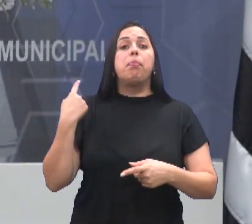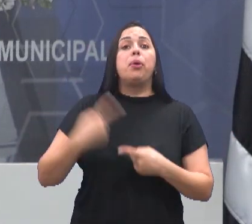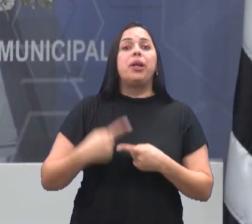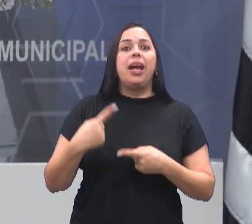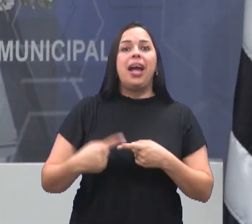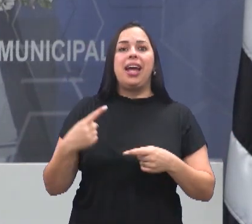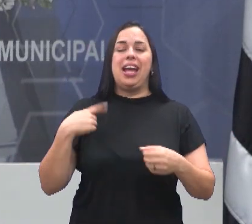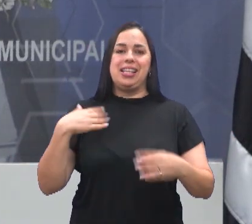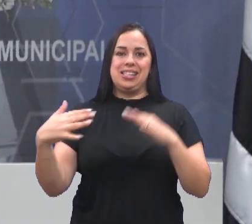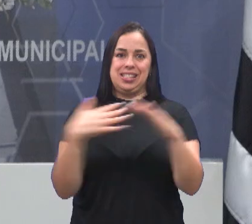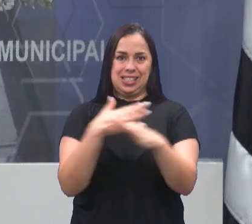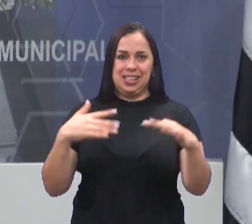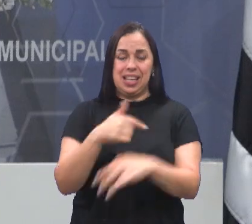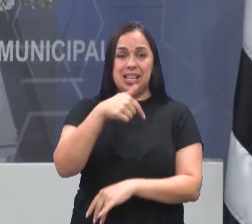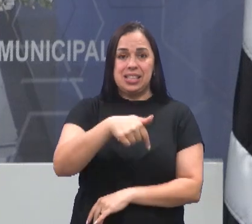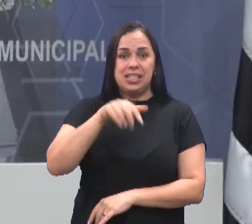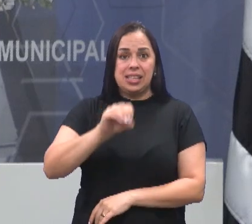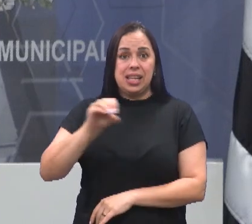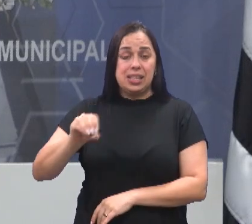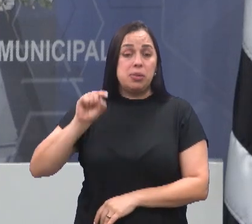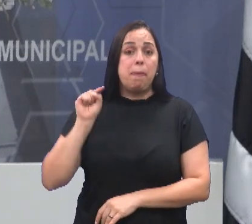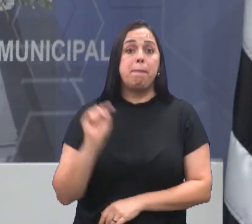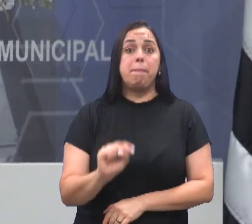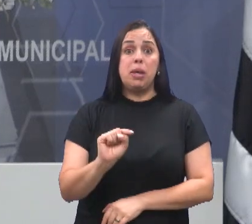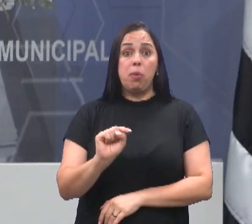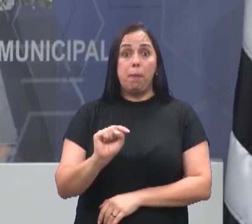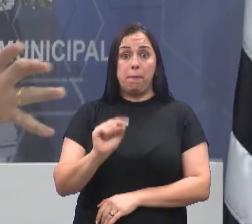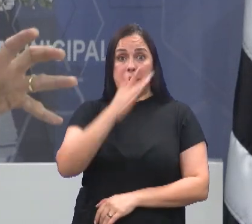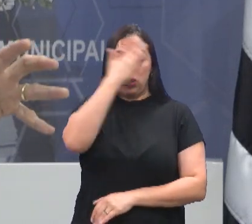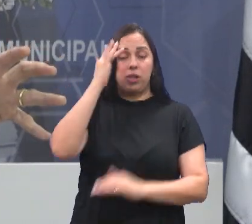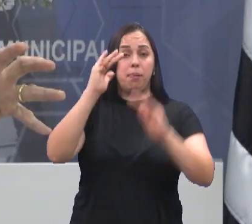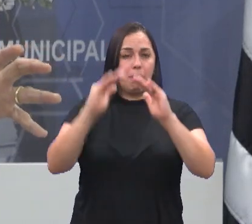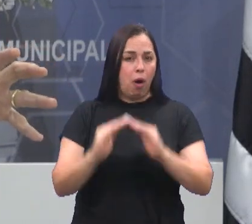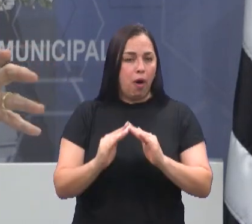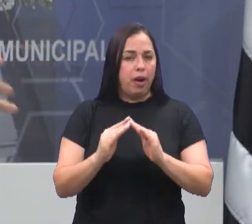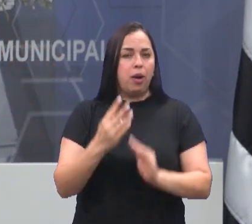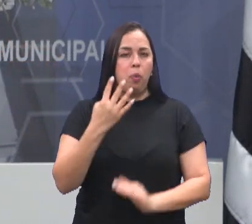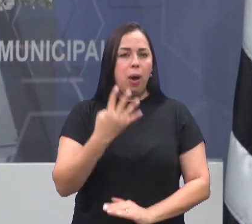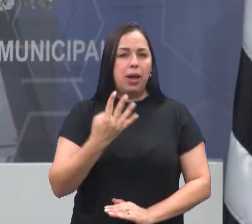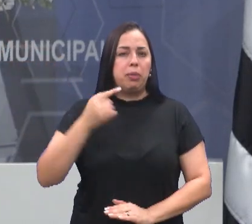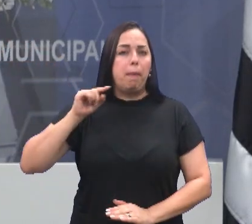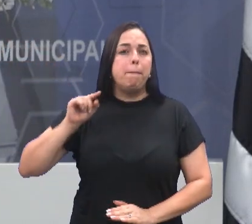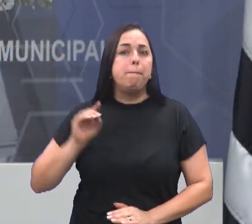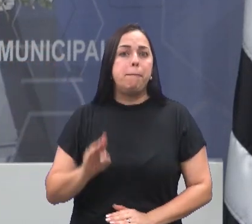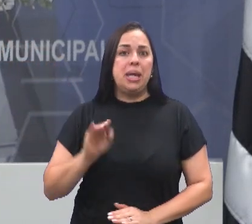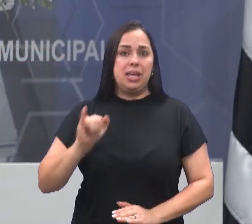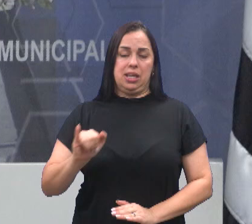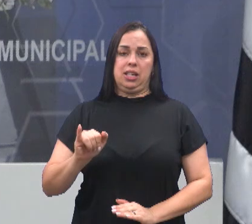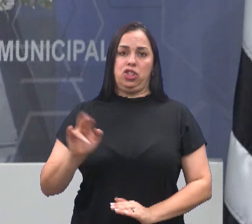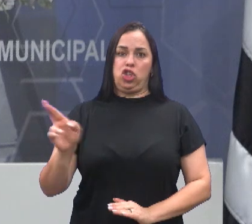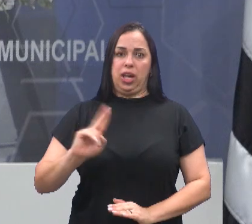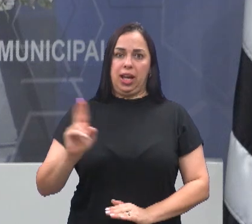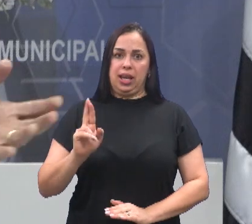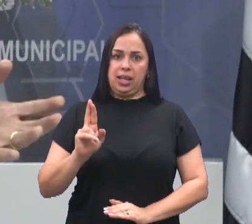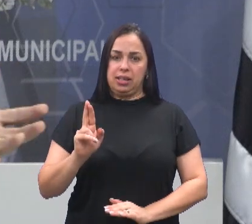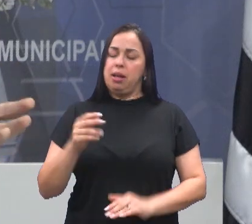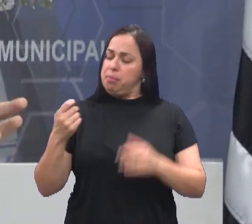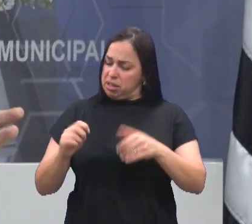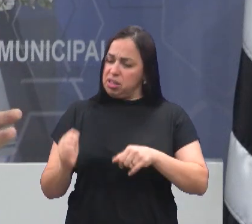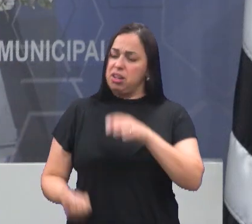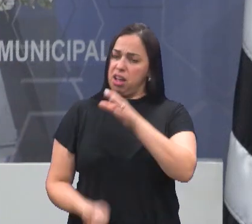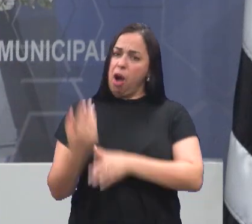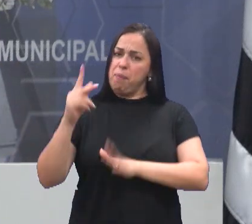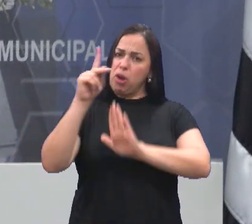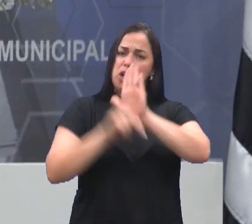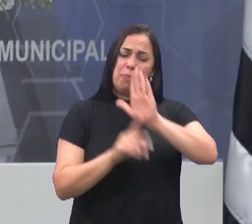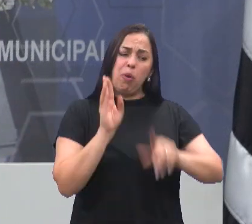e mais de 4 bi de orçamento, não vai criar um programa especializado para cuidar das crianças? É um absurdo,